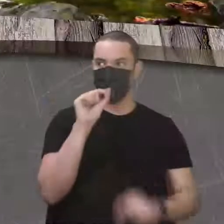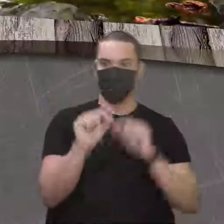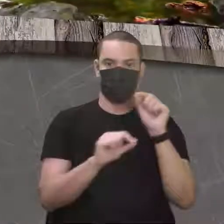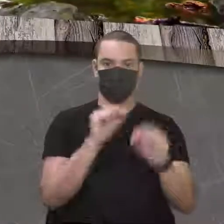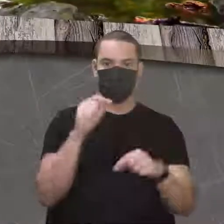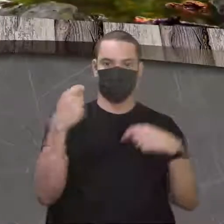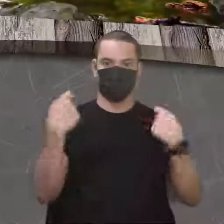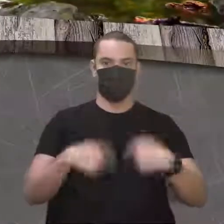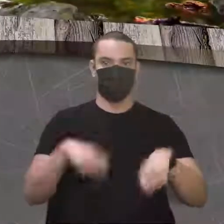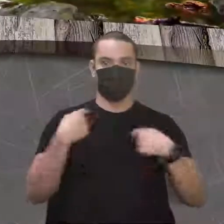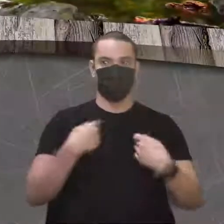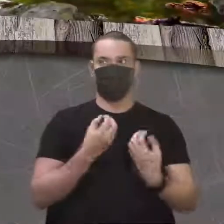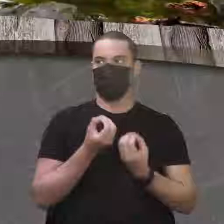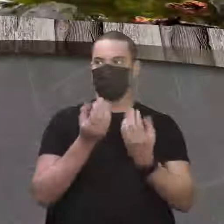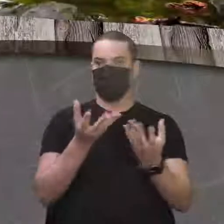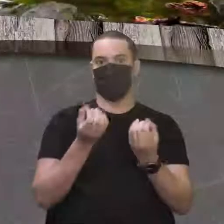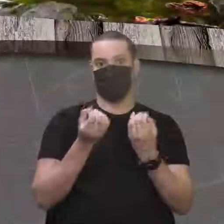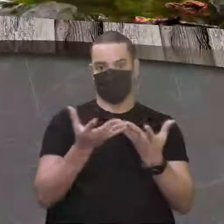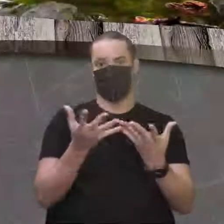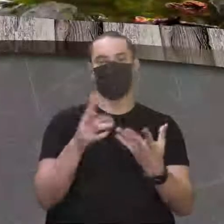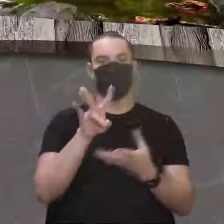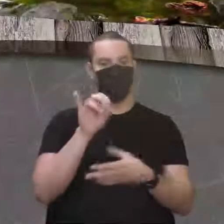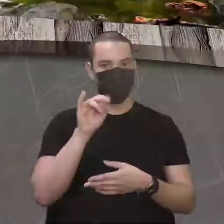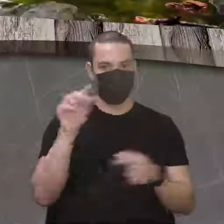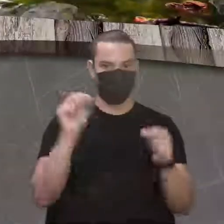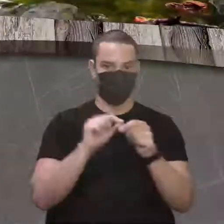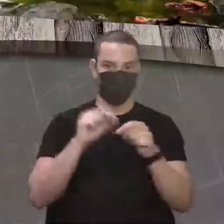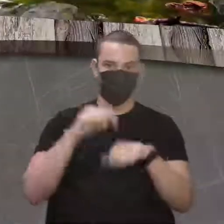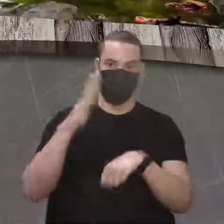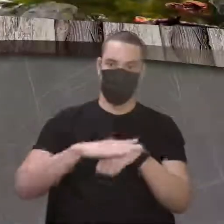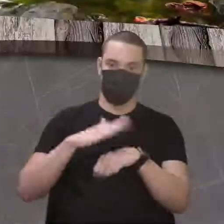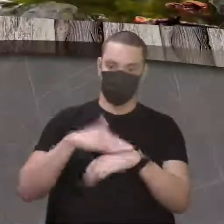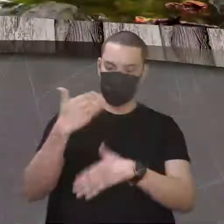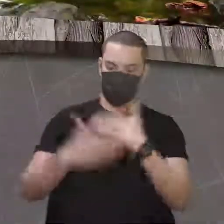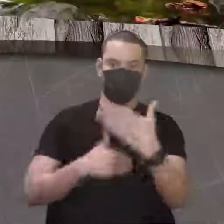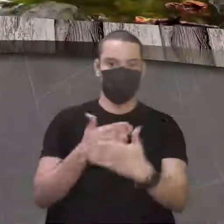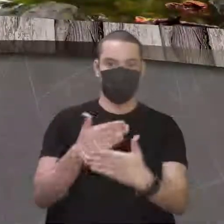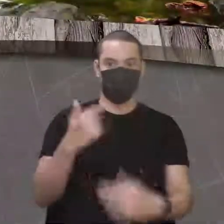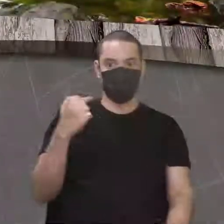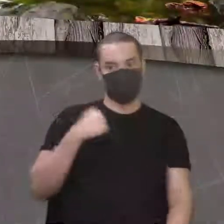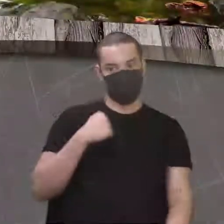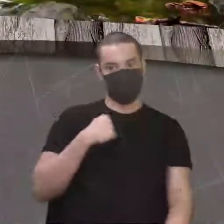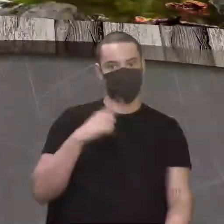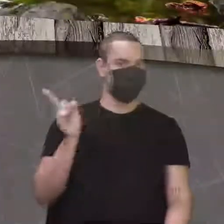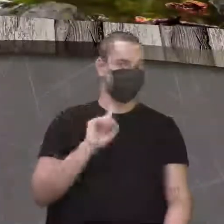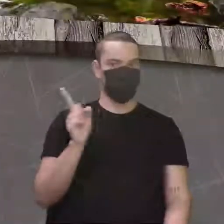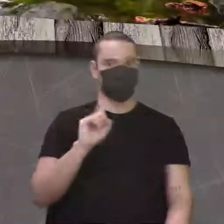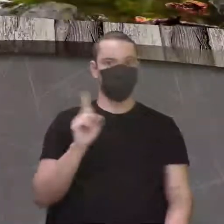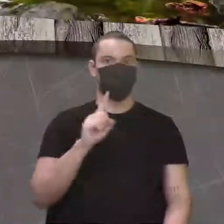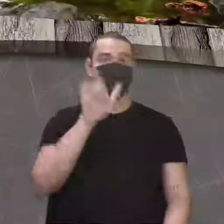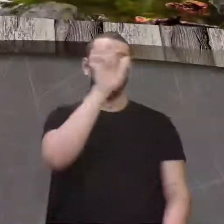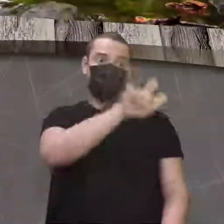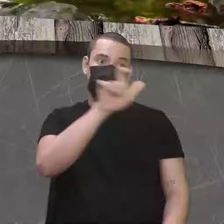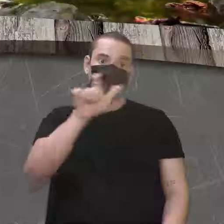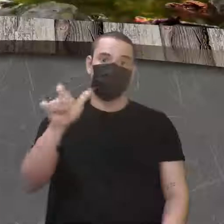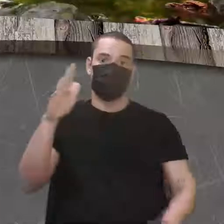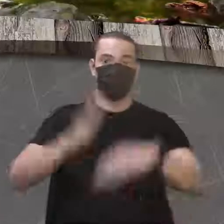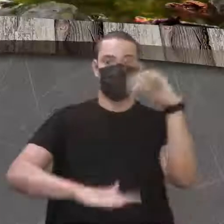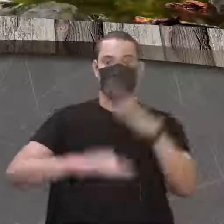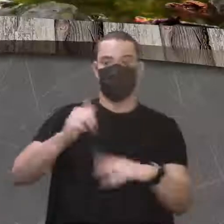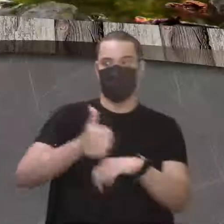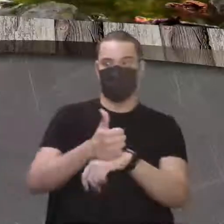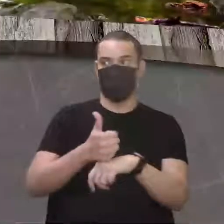preciso, as informações necessárias que eu preciso, e aí eu vou agir. Não, né? As pessoas que trabalham com essas